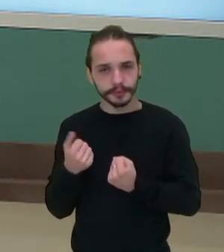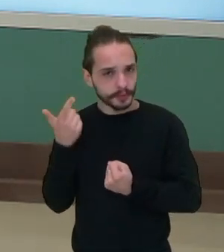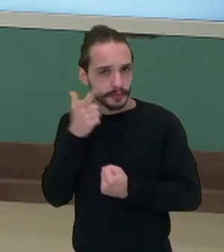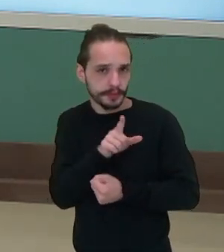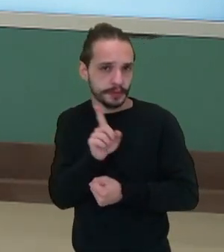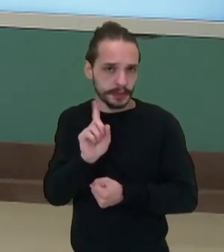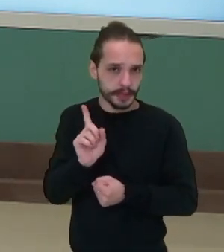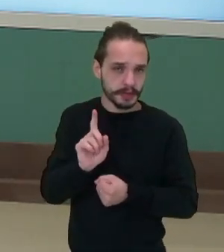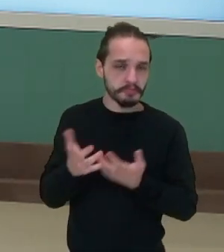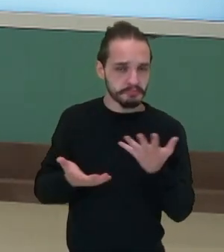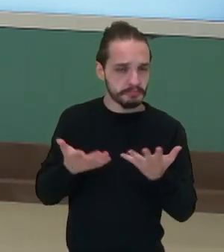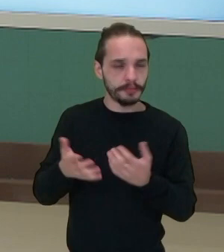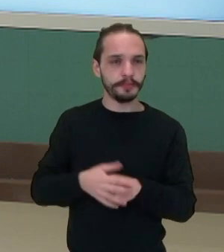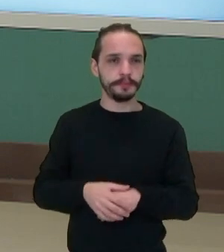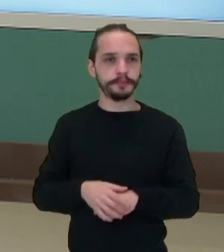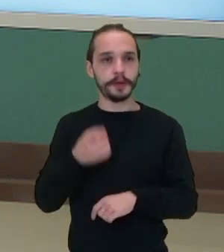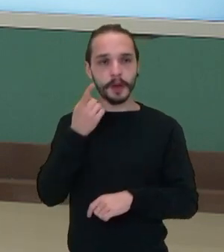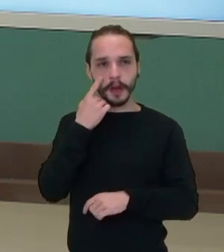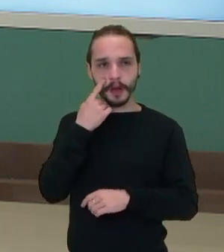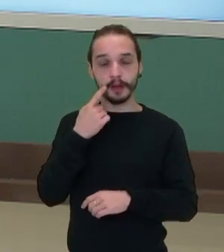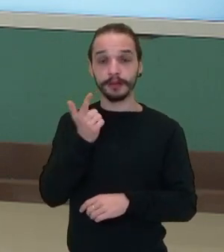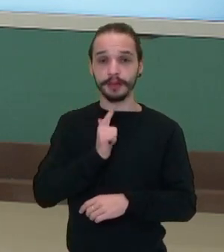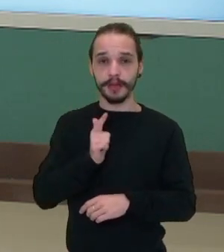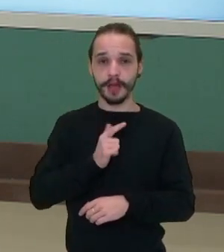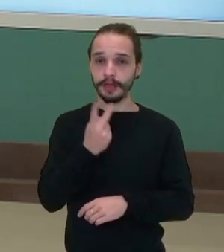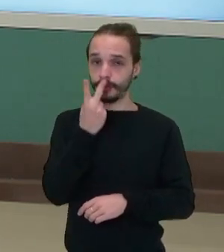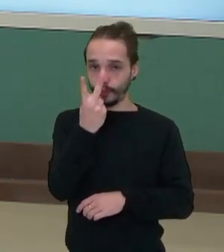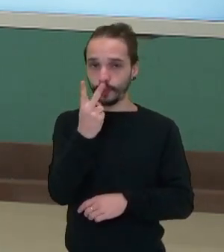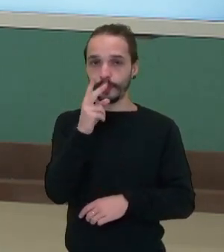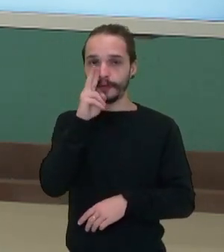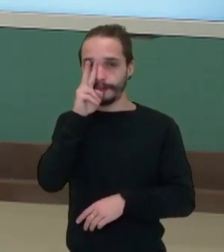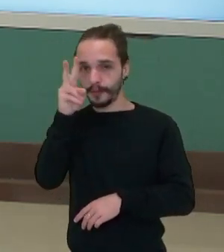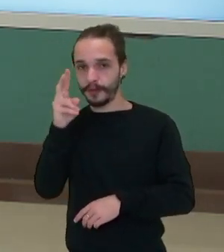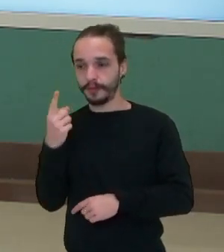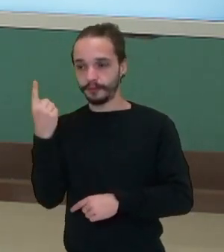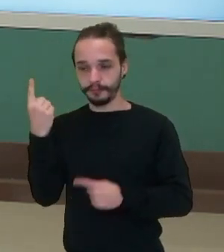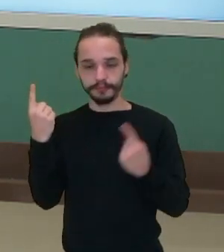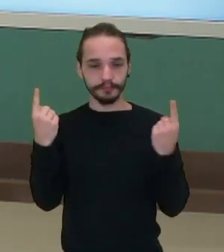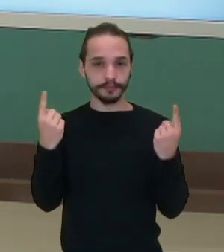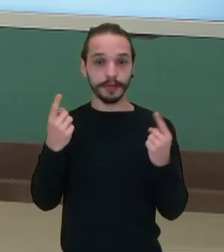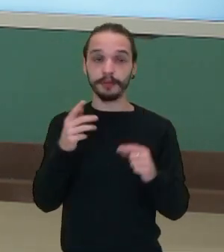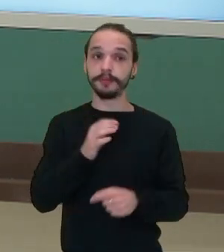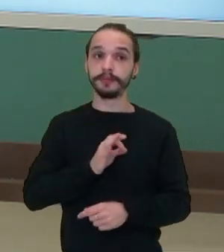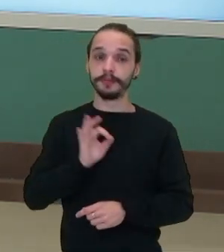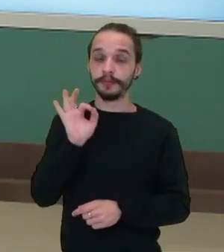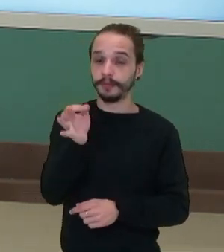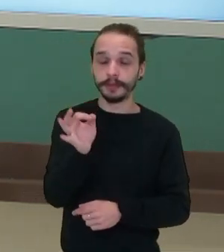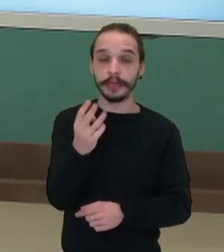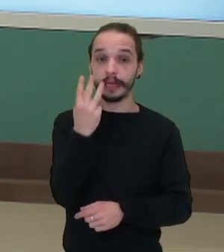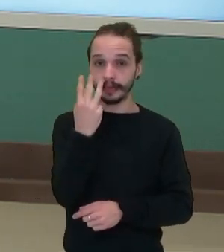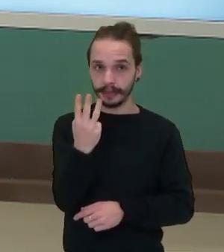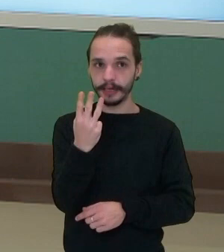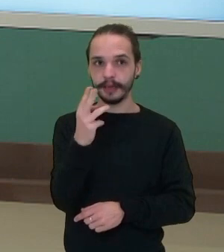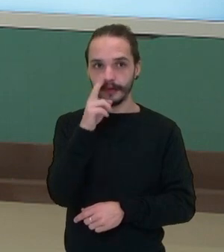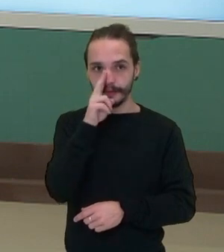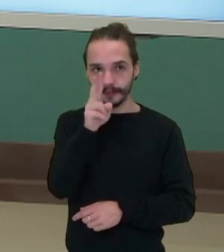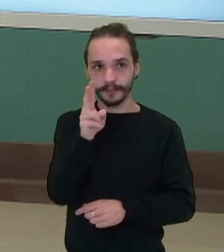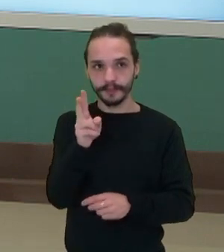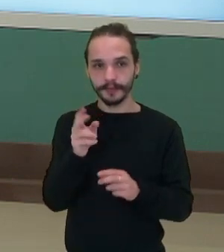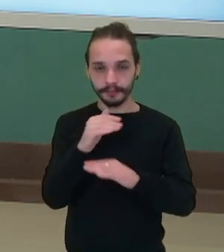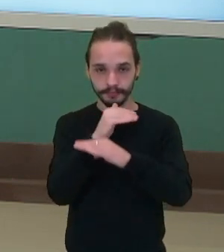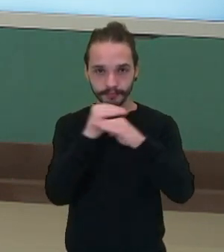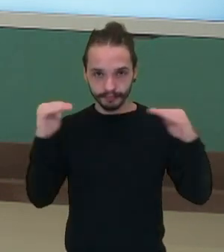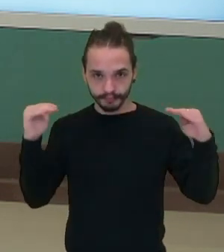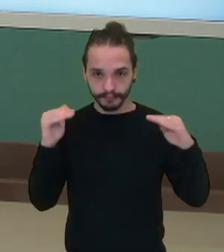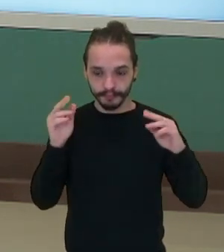acontece, né? Você tem aqui duas forças apontadas. São três forças, na verdade, horizontais, certo? Na mesma